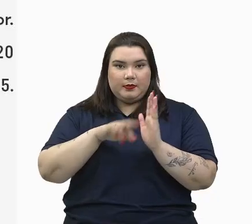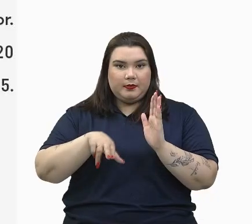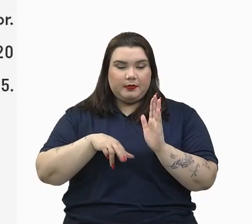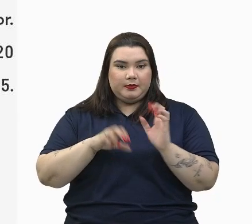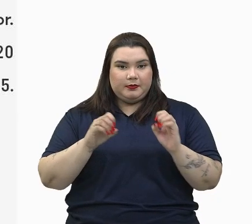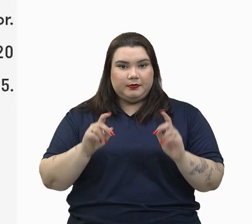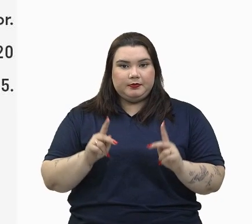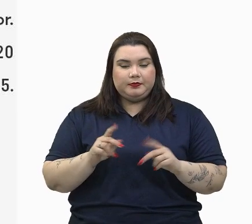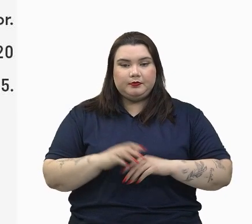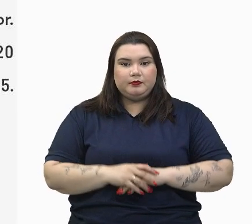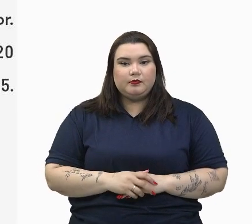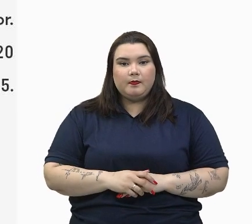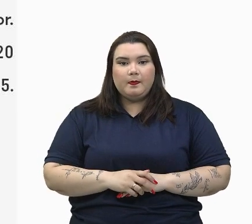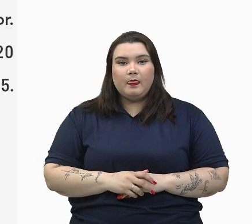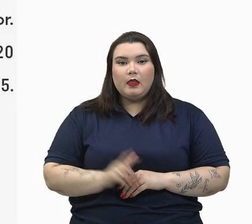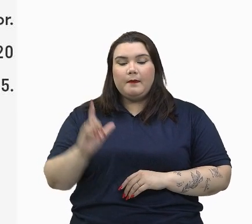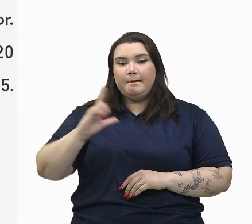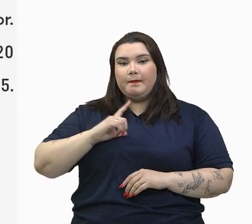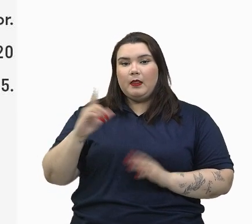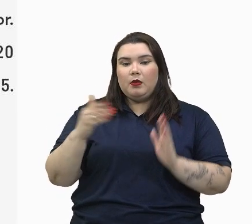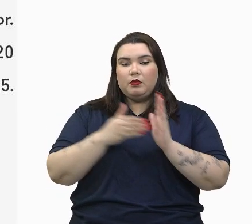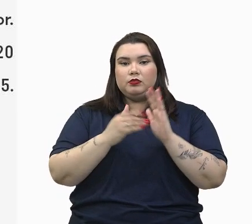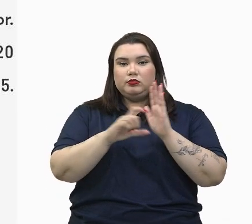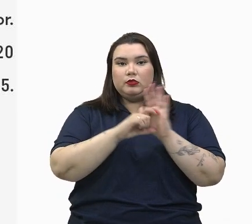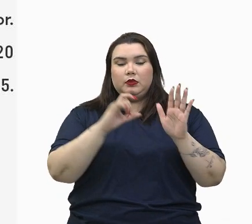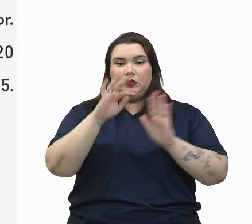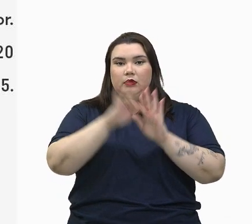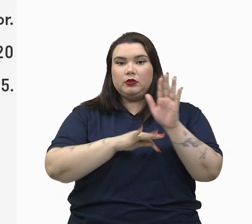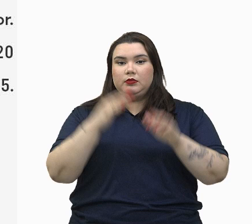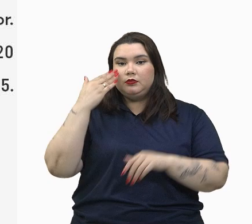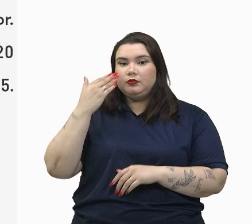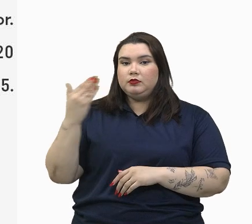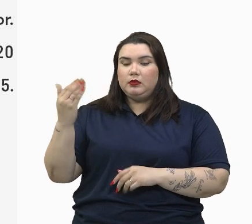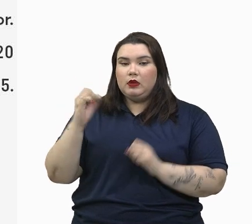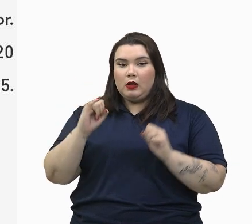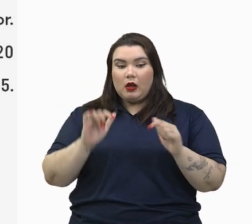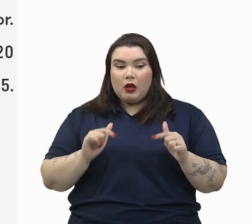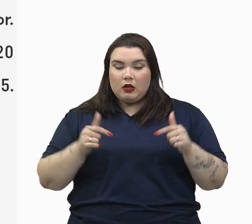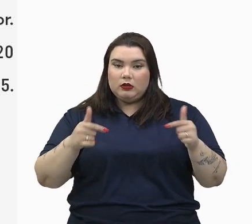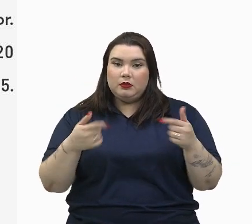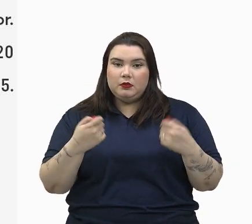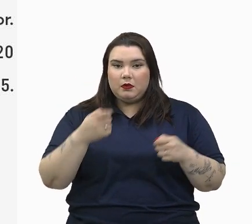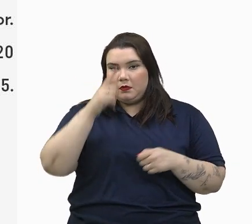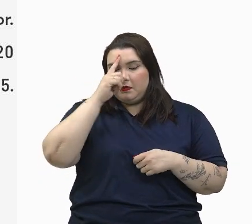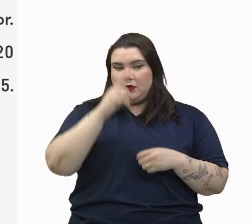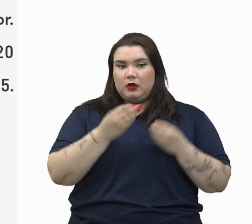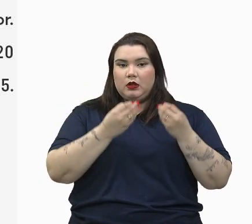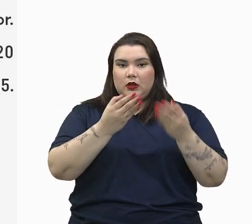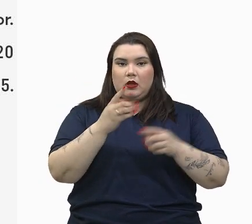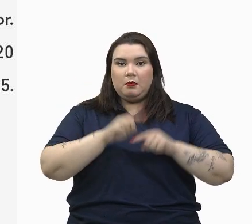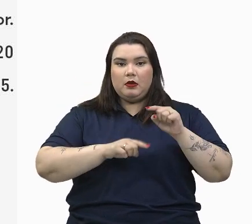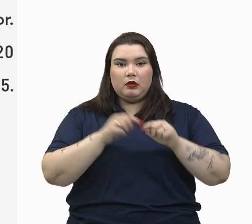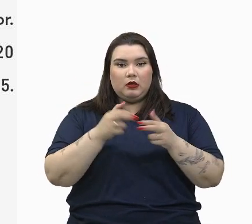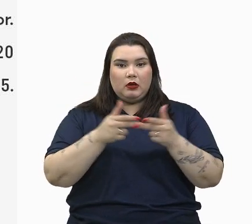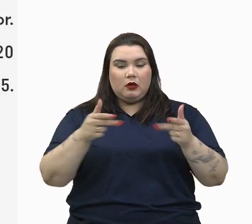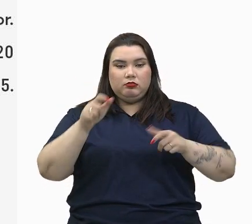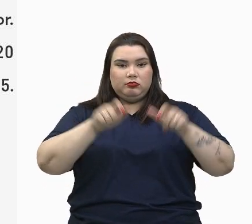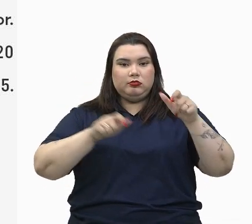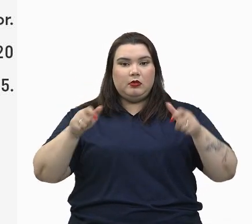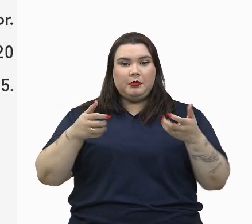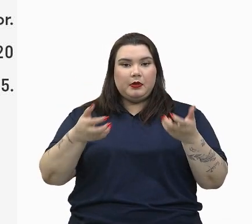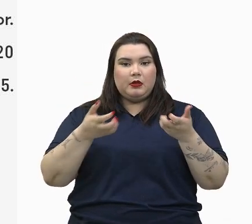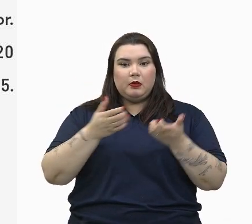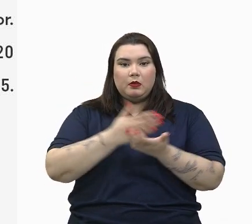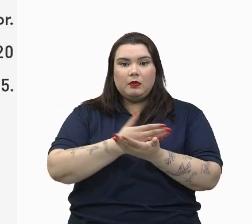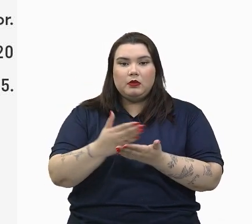ok? Então, nós temos aí a última parte do texto que se tinha de fazer e assim mandou aparelhar o necessário e os companheiros